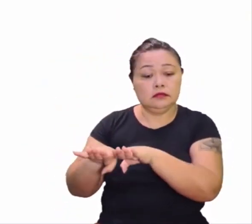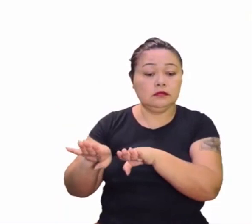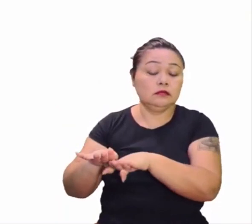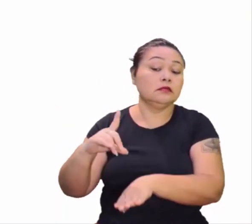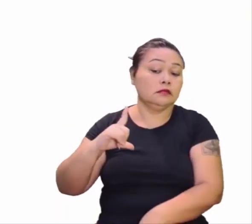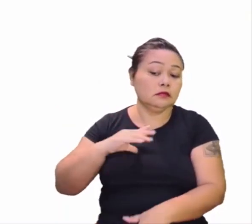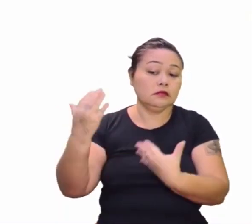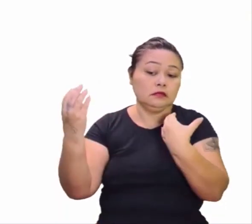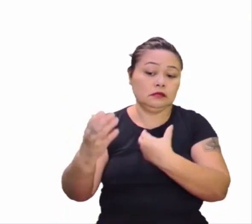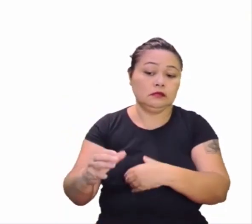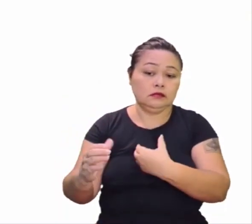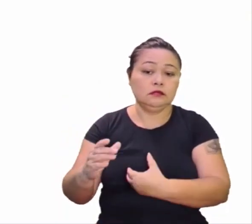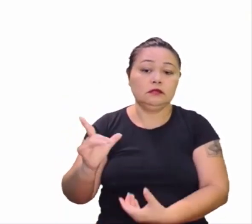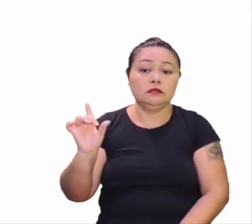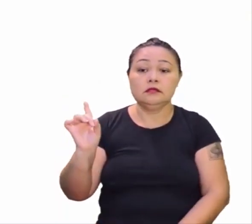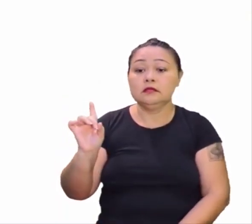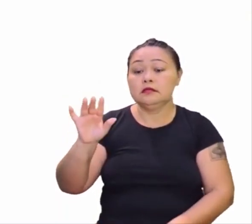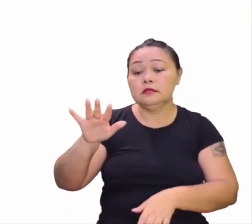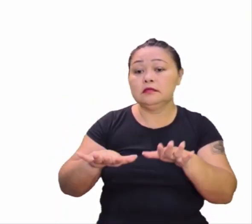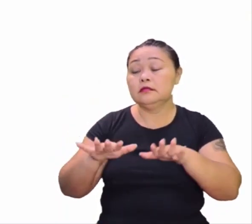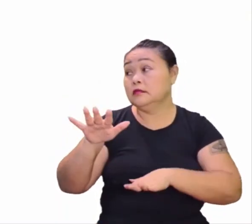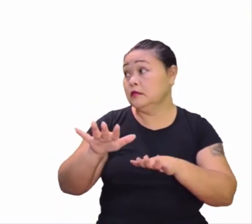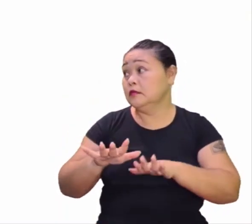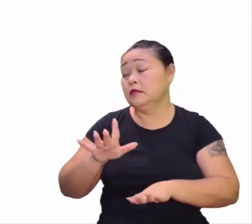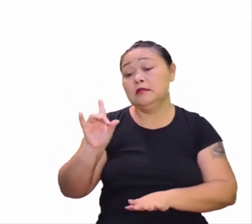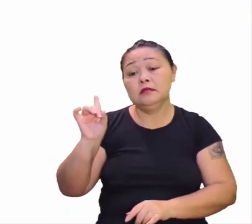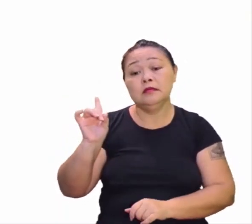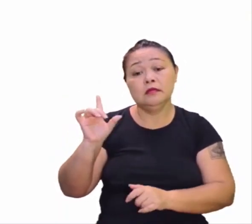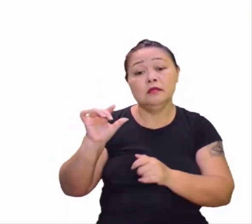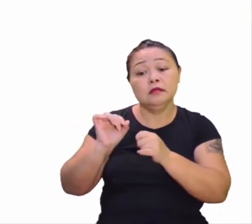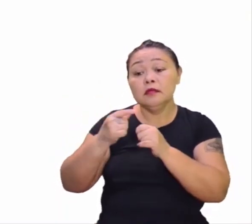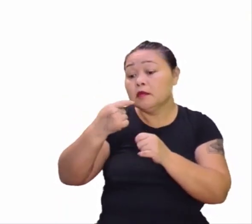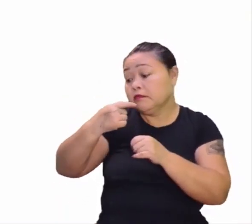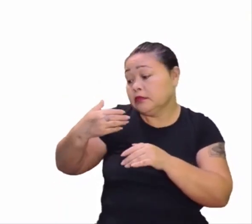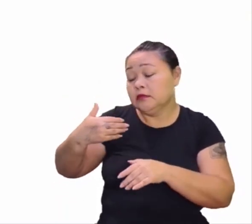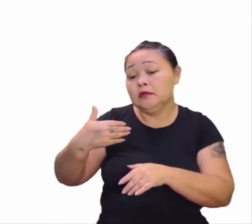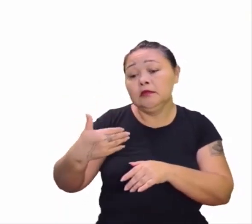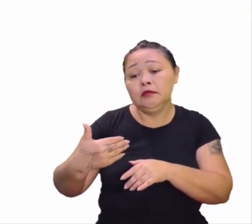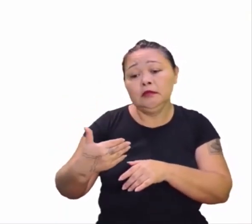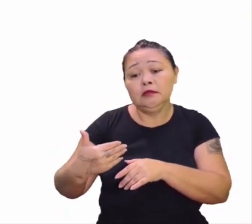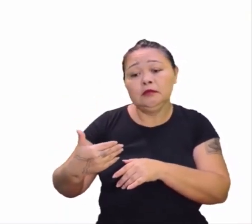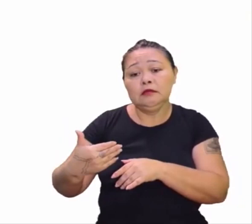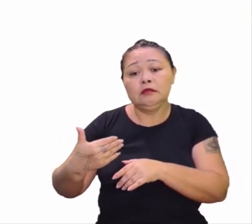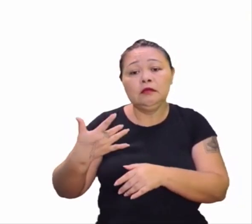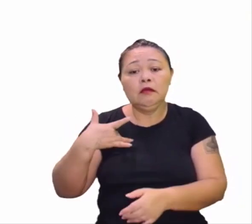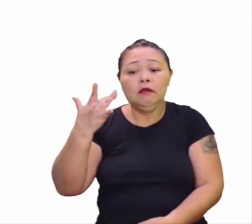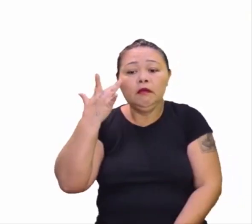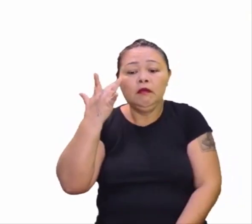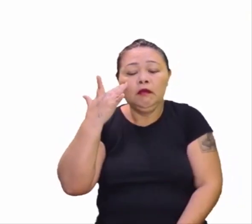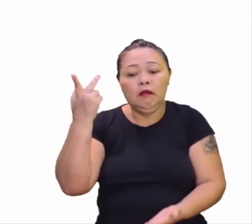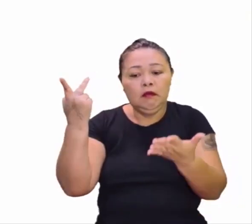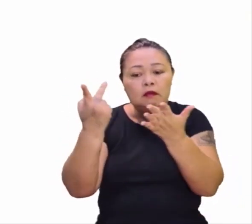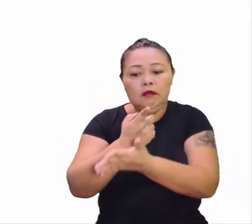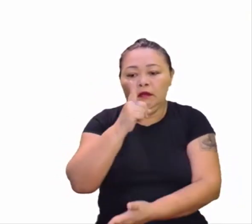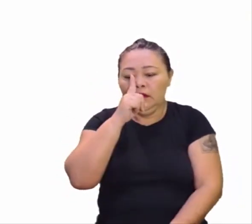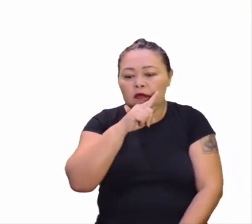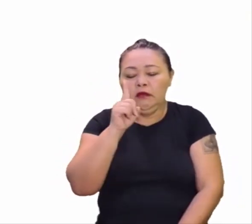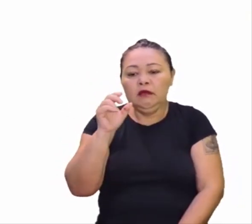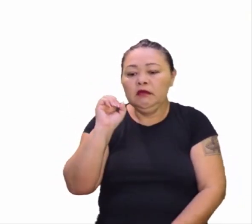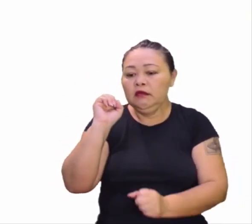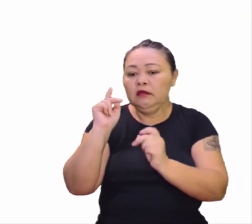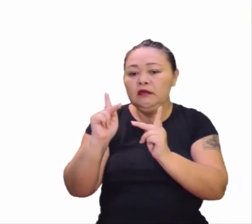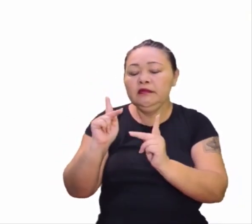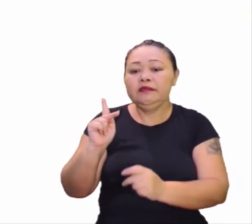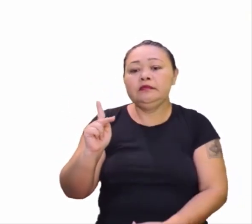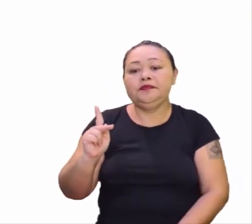caiu em concurso. Já, com Tem certeza. gente que... Questões recentes, eu vi. Recentes e, inclusive, se não souber, erra. Muito bem.